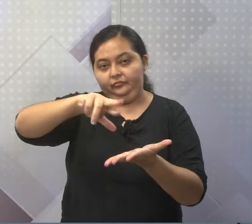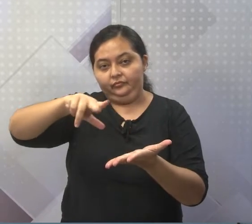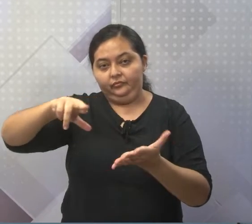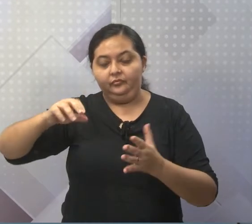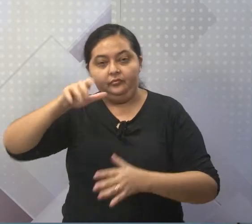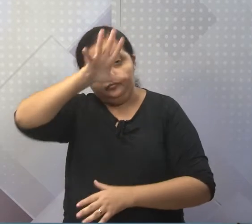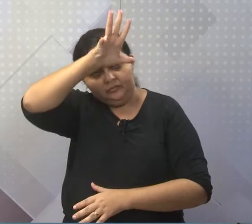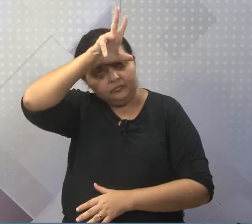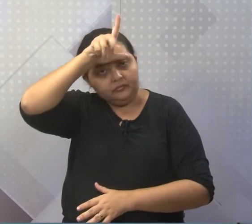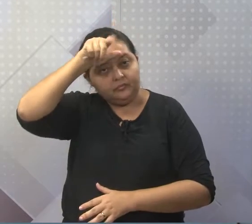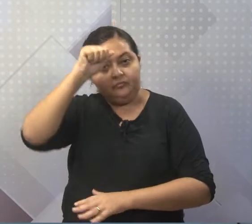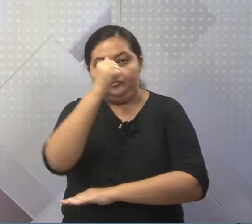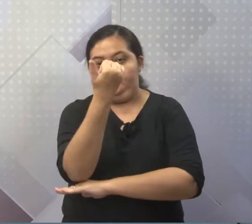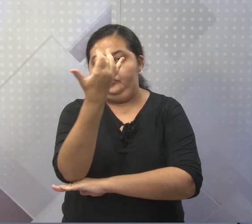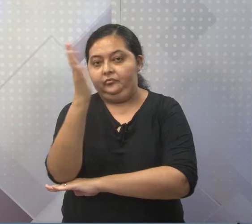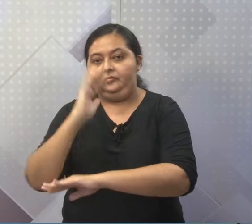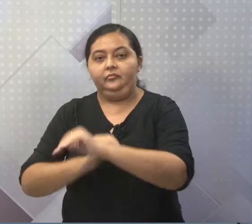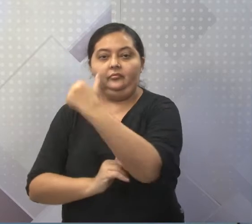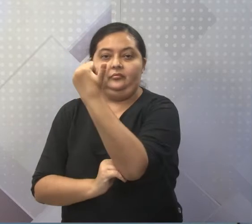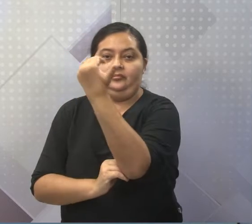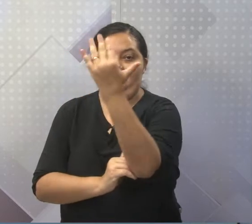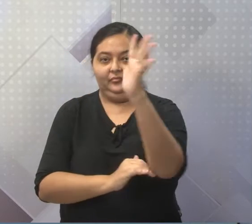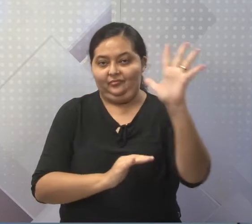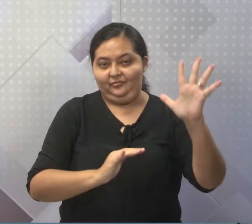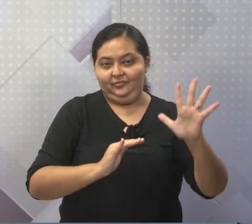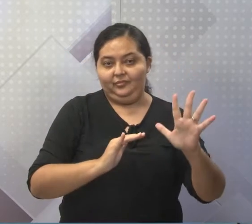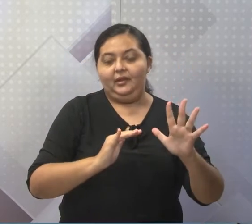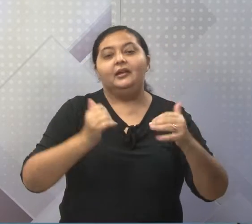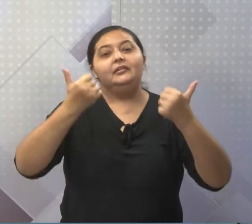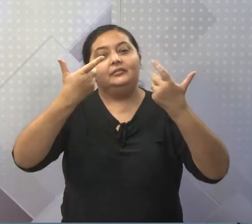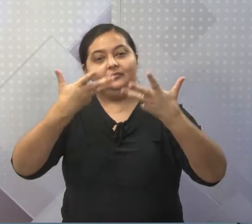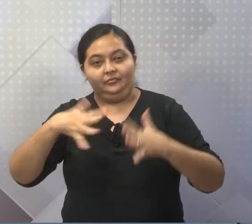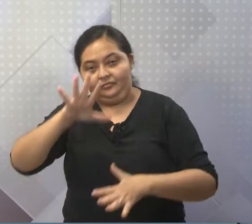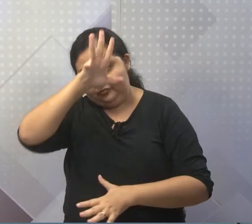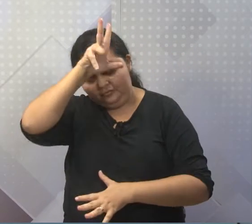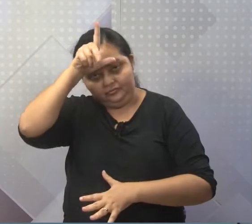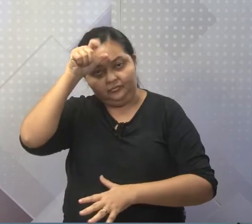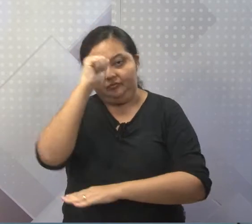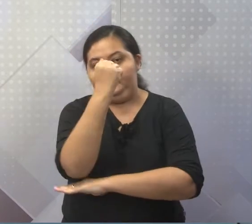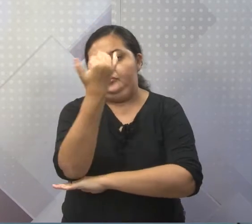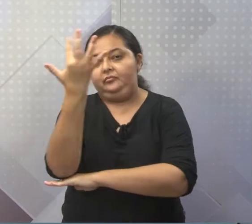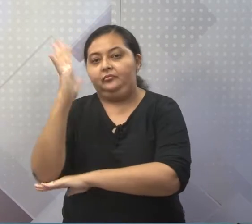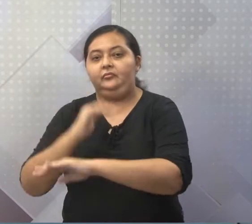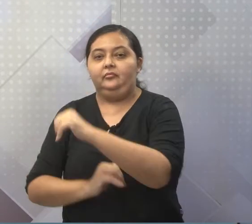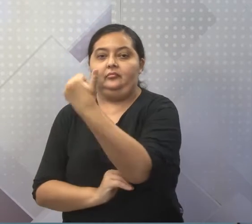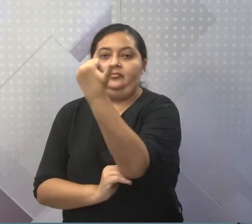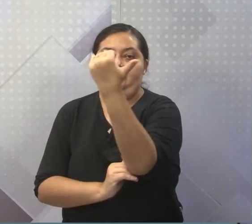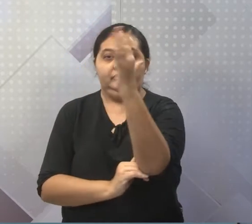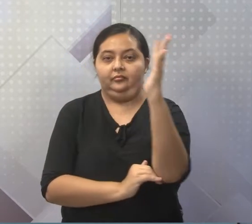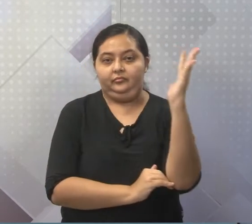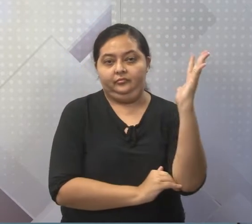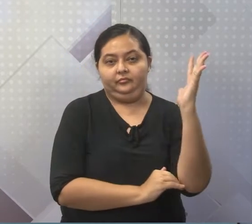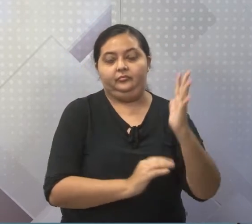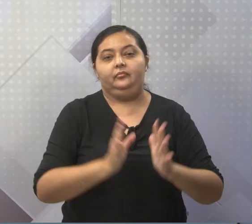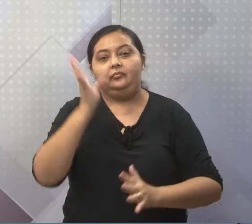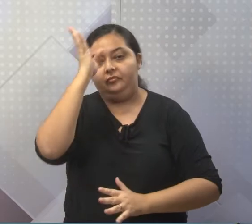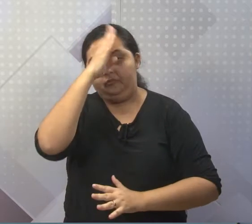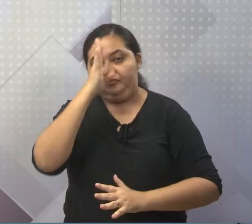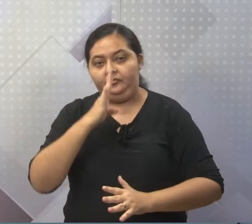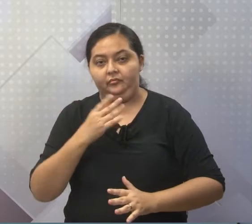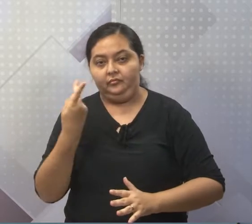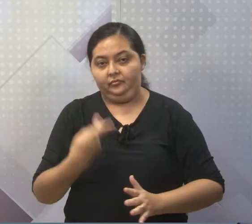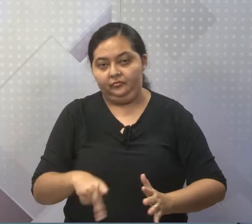a fora já amazônica não poderia falar da América do Sul sensita a floresta amazônica tem uns no território brasileiro